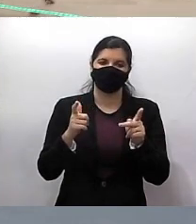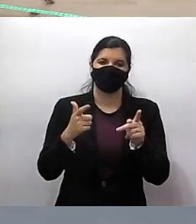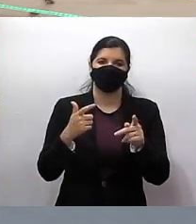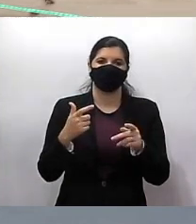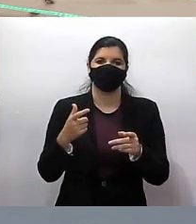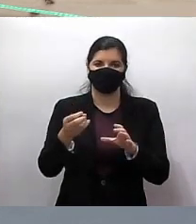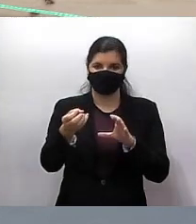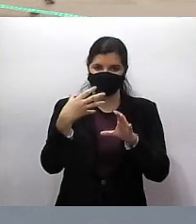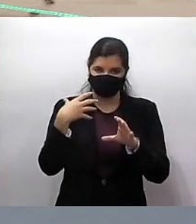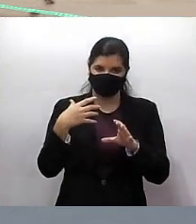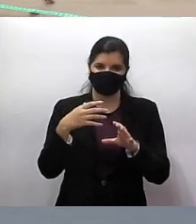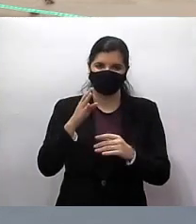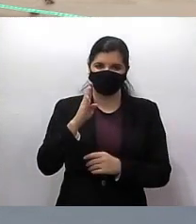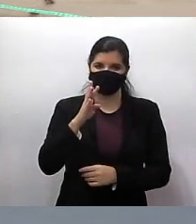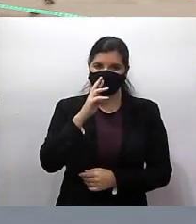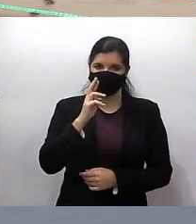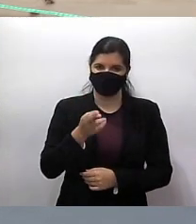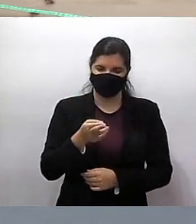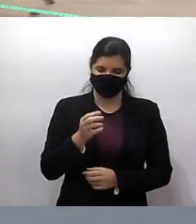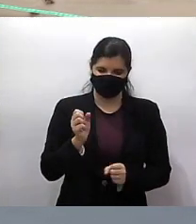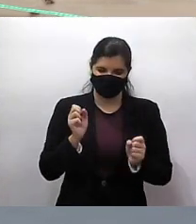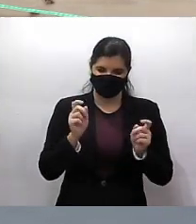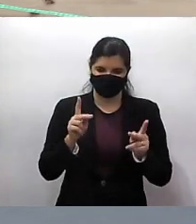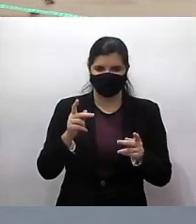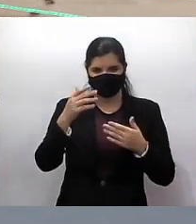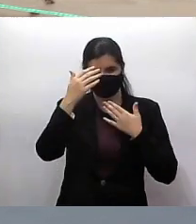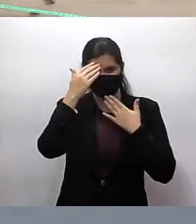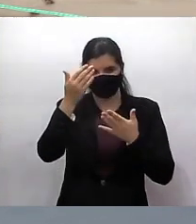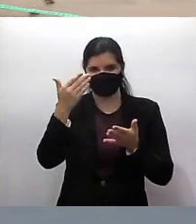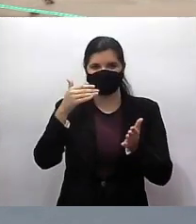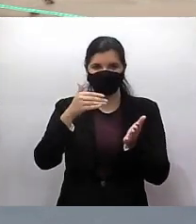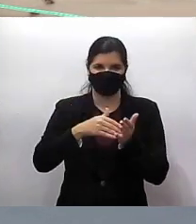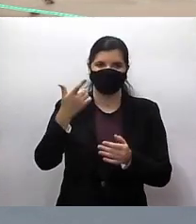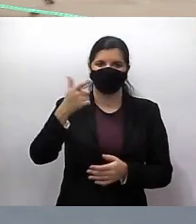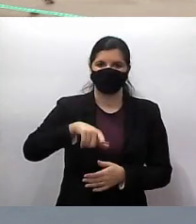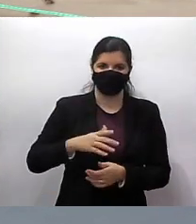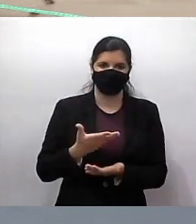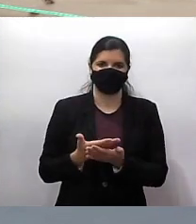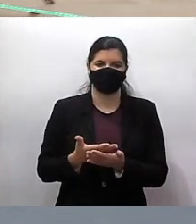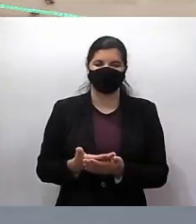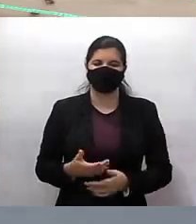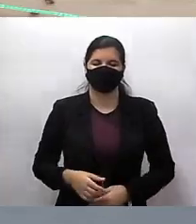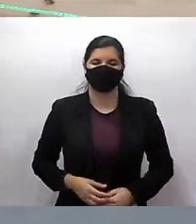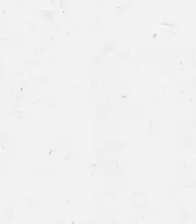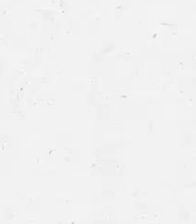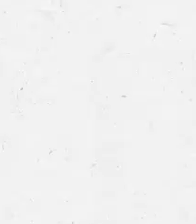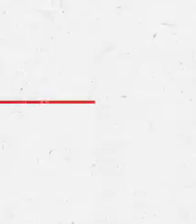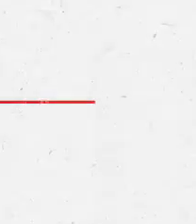Manda para mim lá o item B respondido, tá bom? Valeu, até a próxima videoaula. Tchau, tchau.